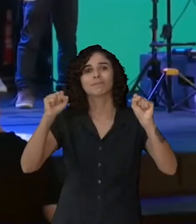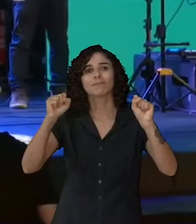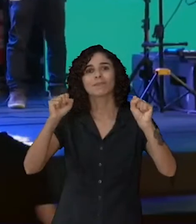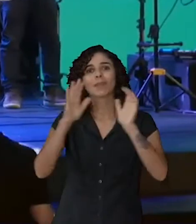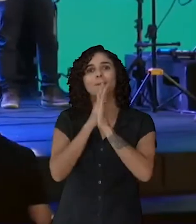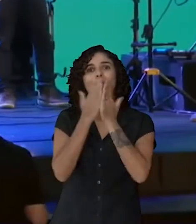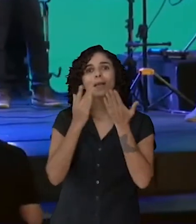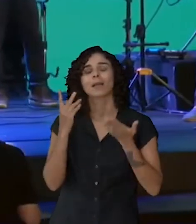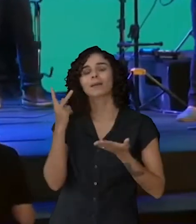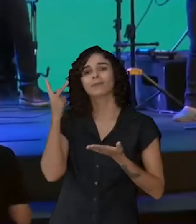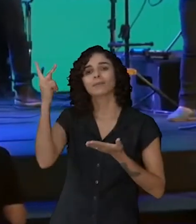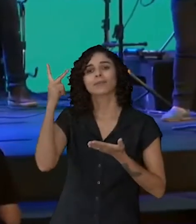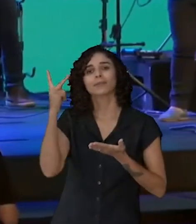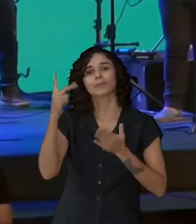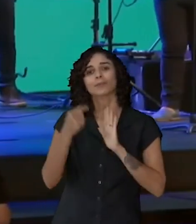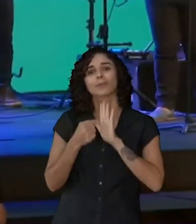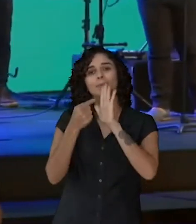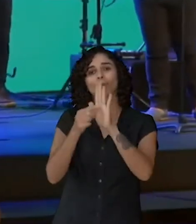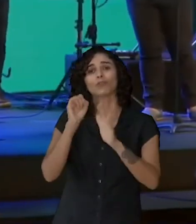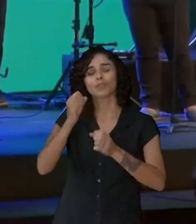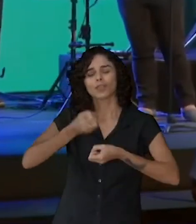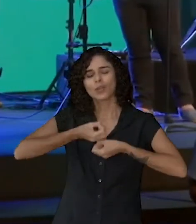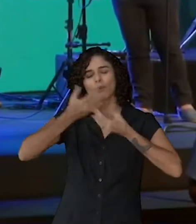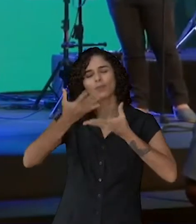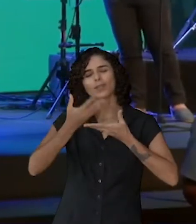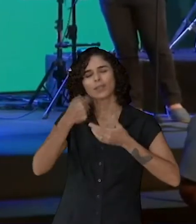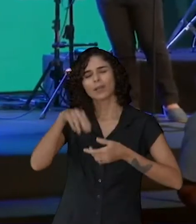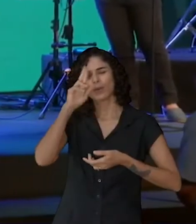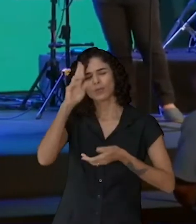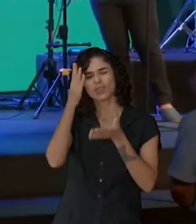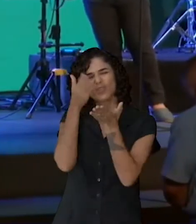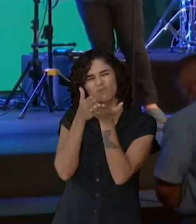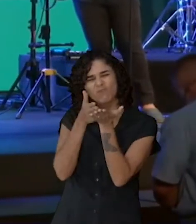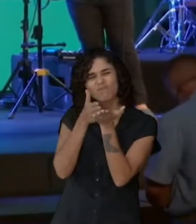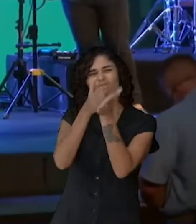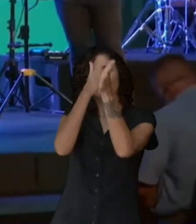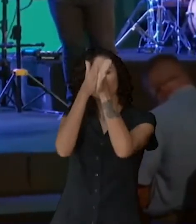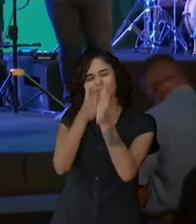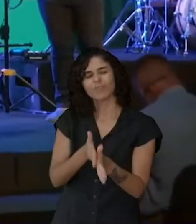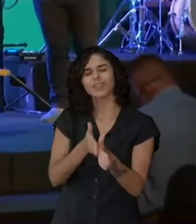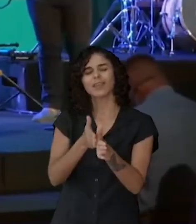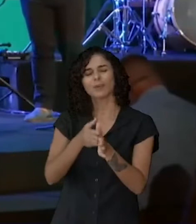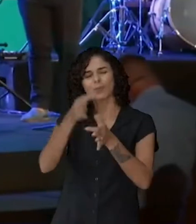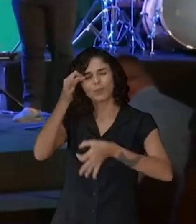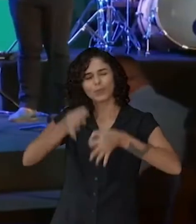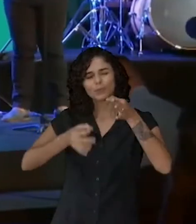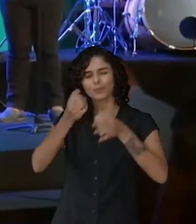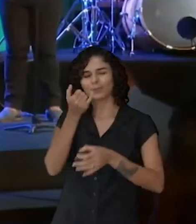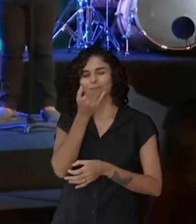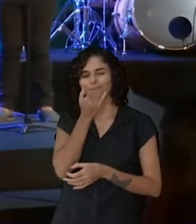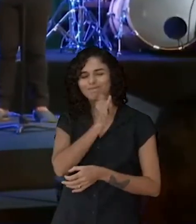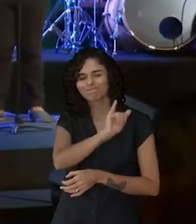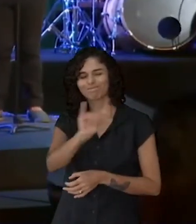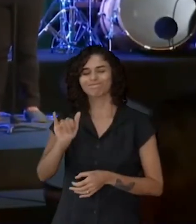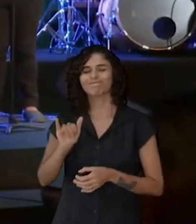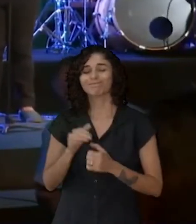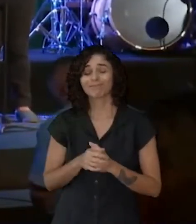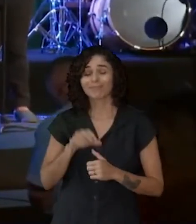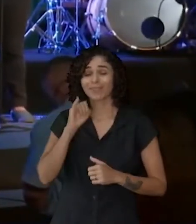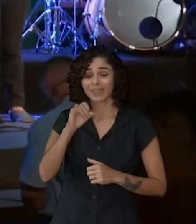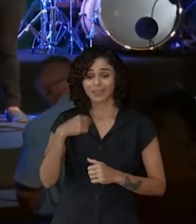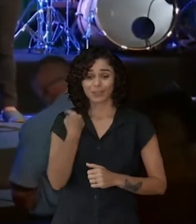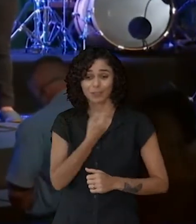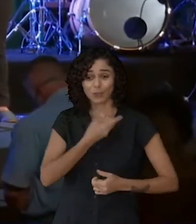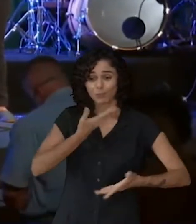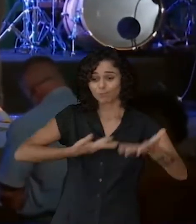se nós confessarmos, o Senhor é fiel e justo para perdoar. E diz até que se nós confessarmos uns aos